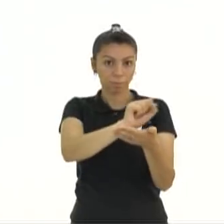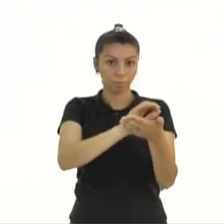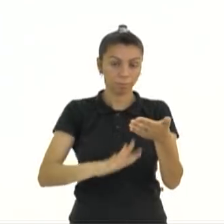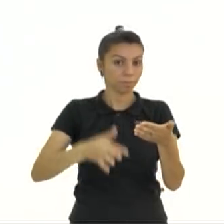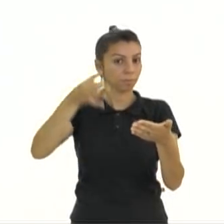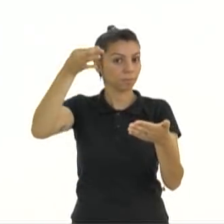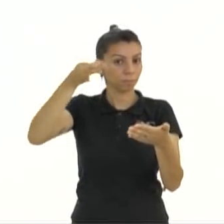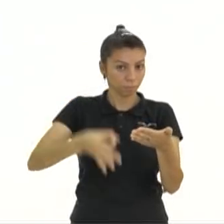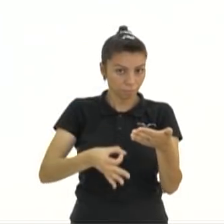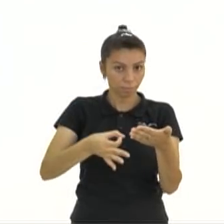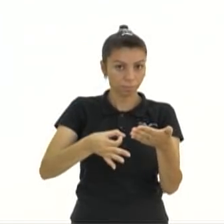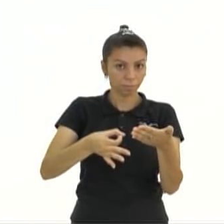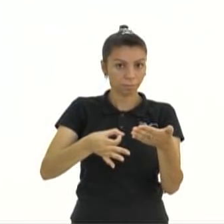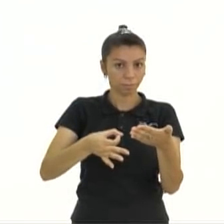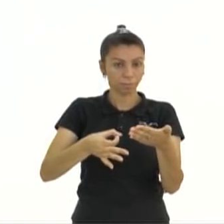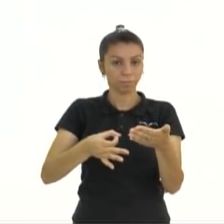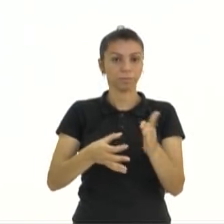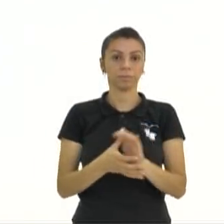alternativa